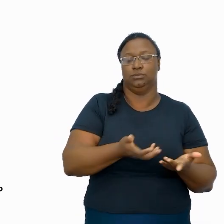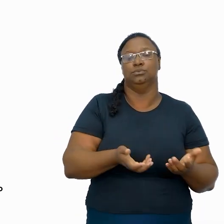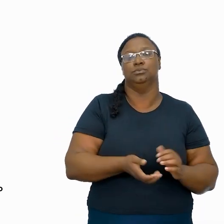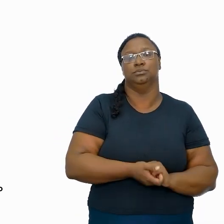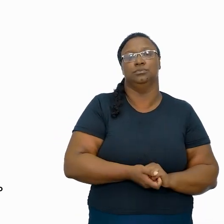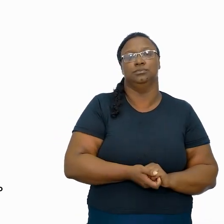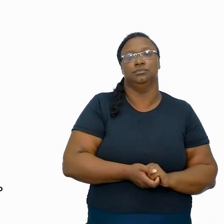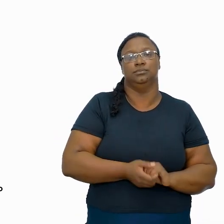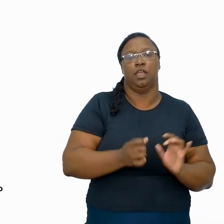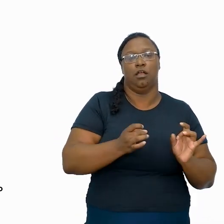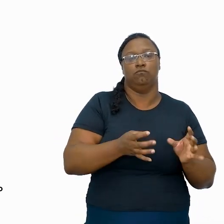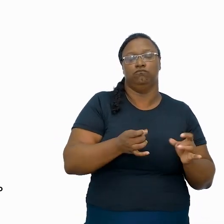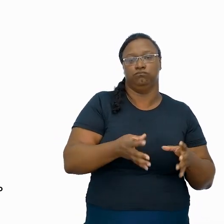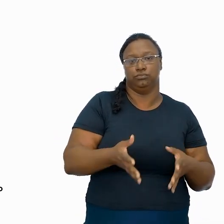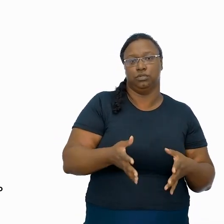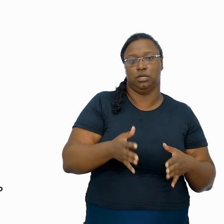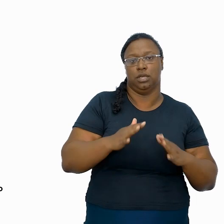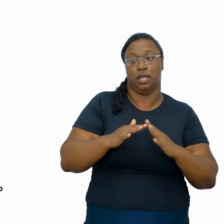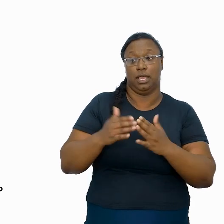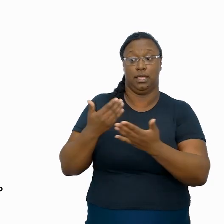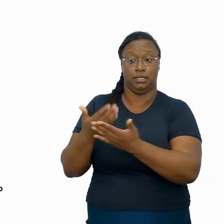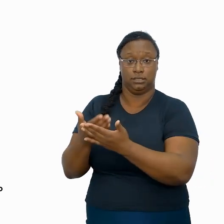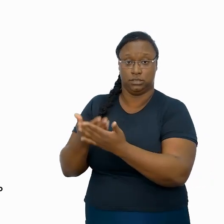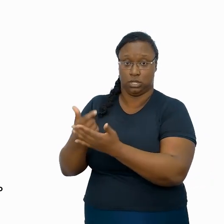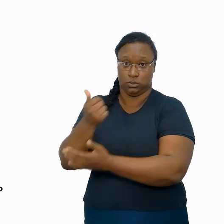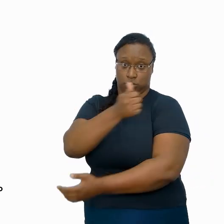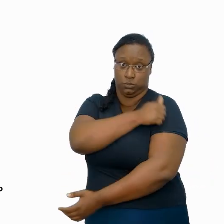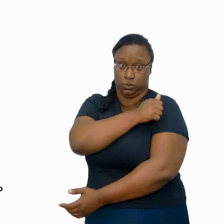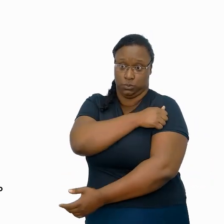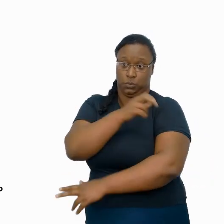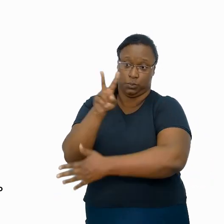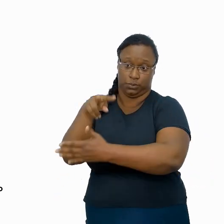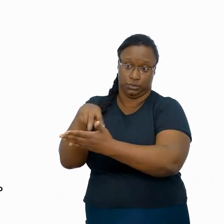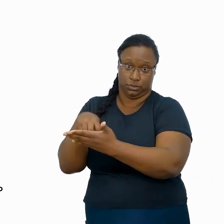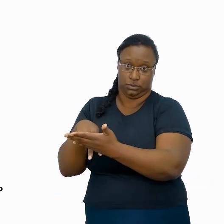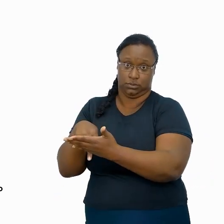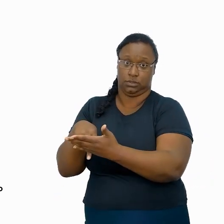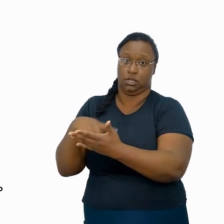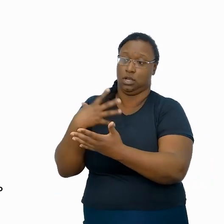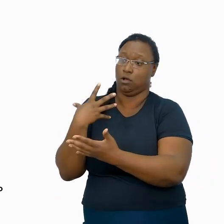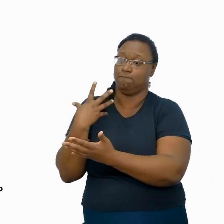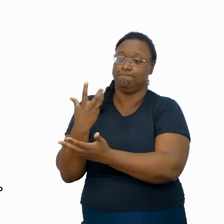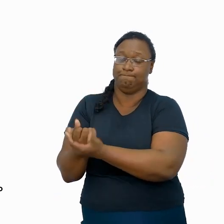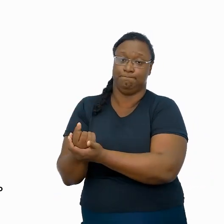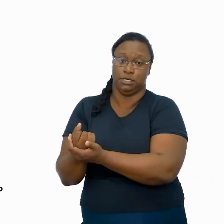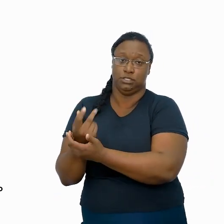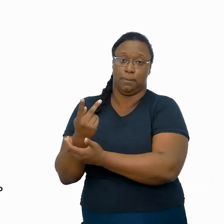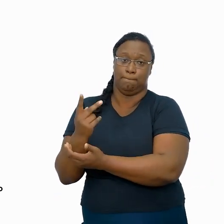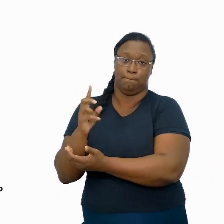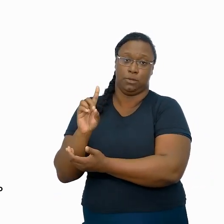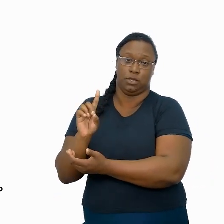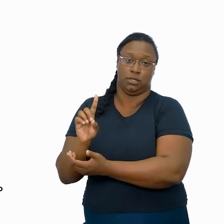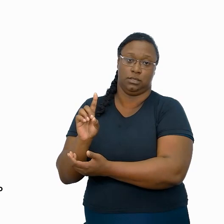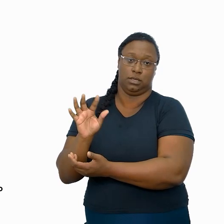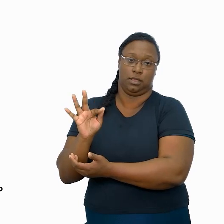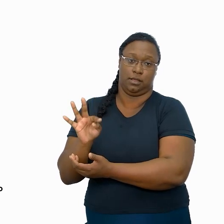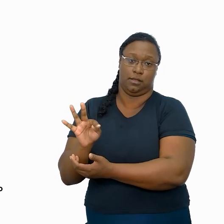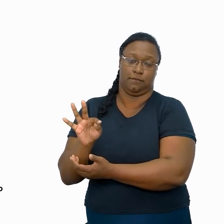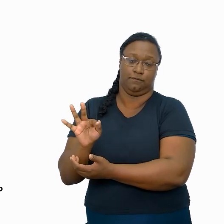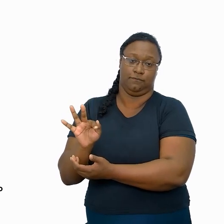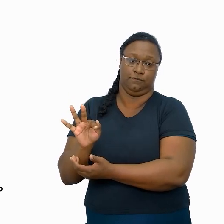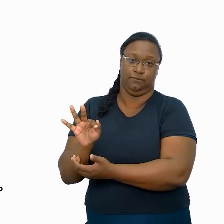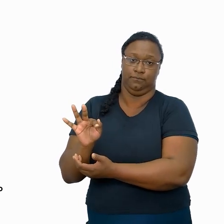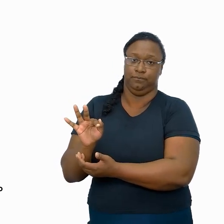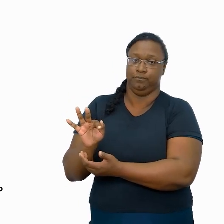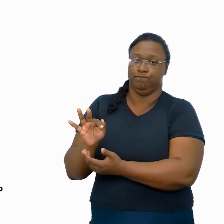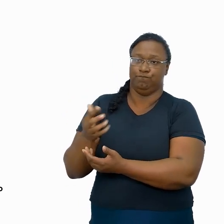as aulas, né, as leituras de física para os alunos, basta baixar em PDF, né? Não tem ele impresso para comprar nem nada,